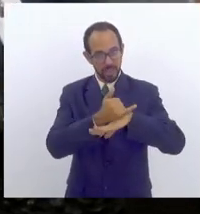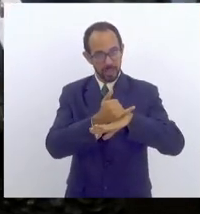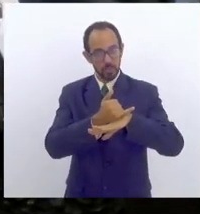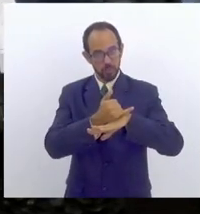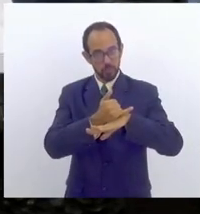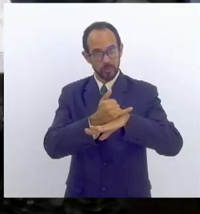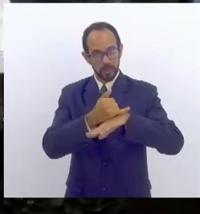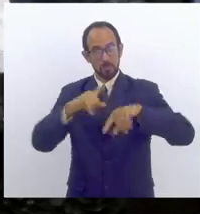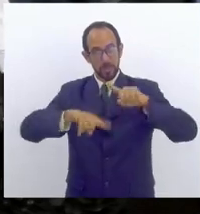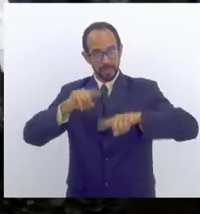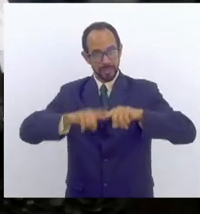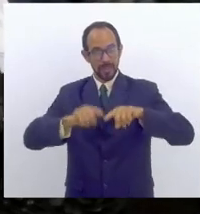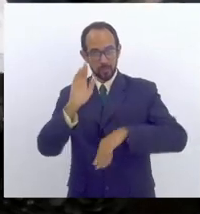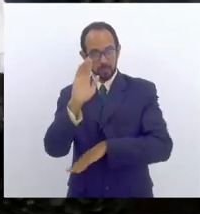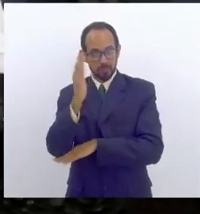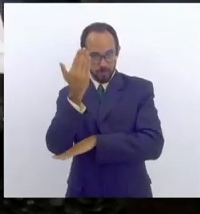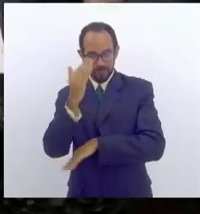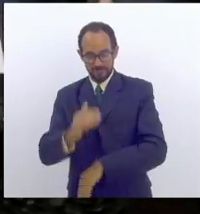Corrigi prova, então.